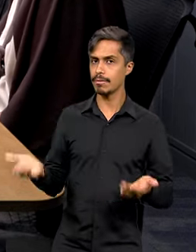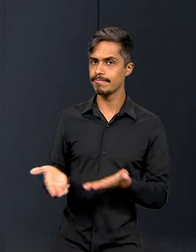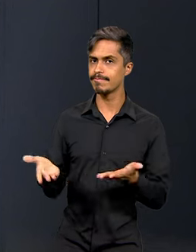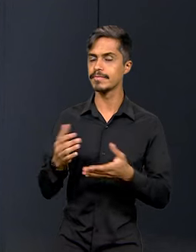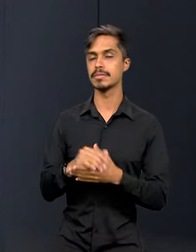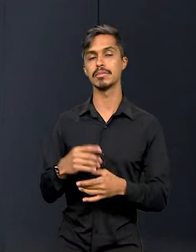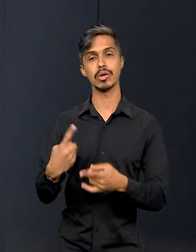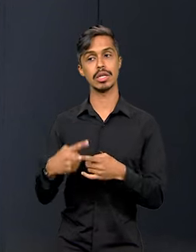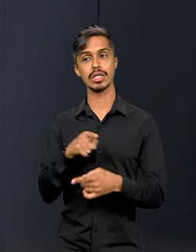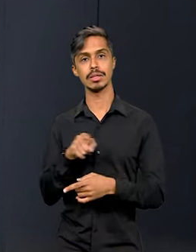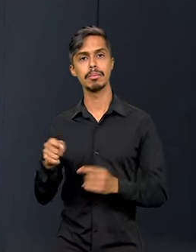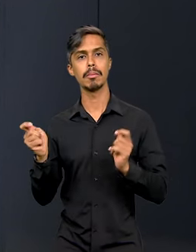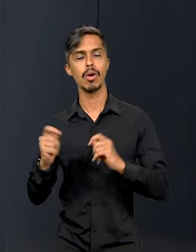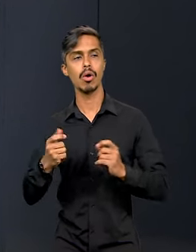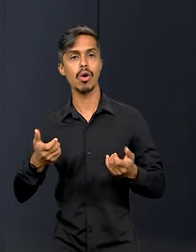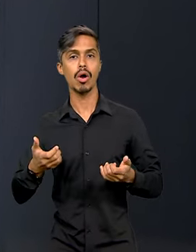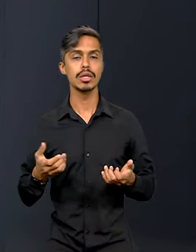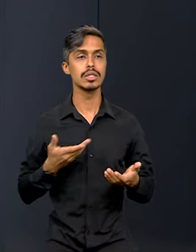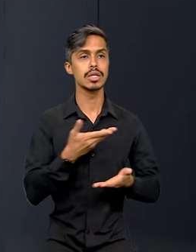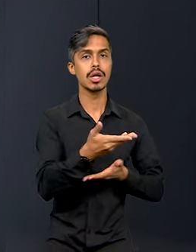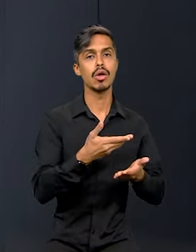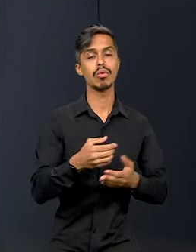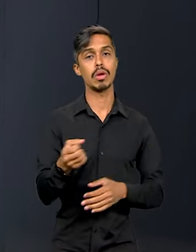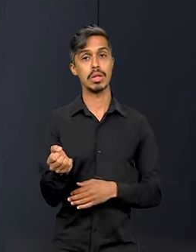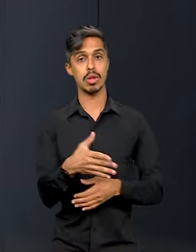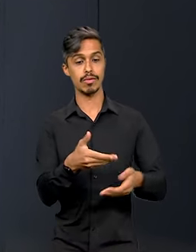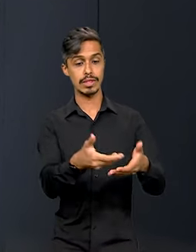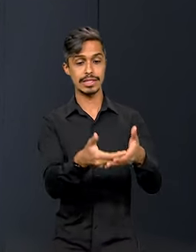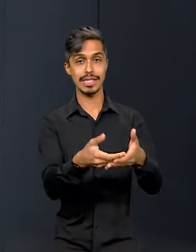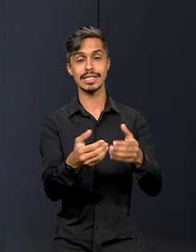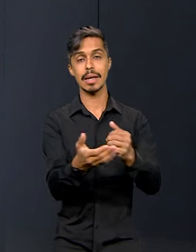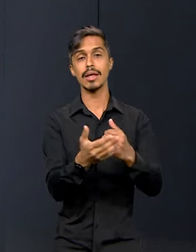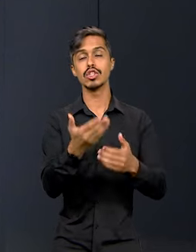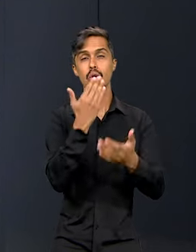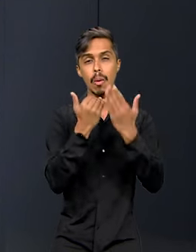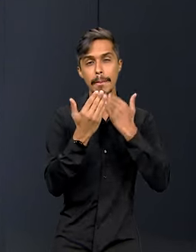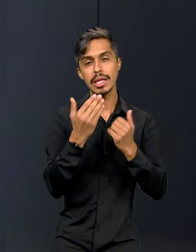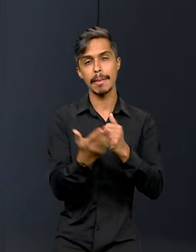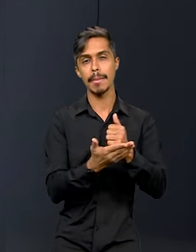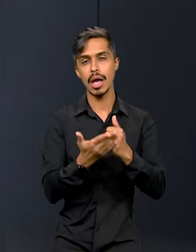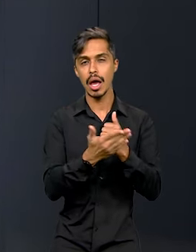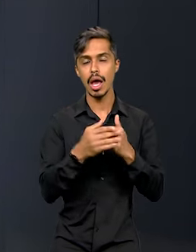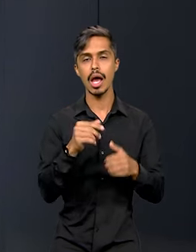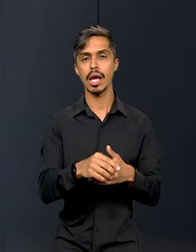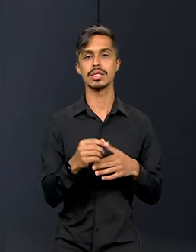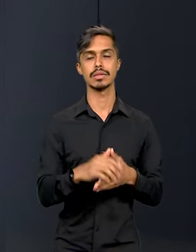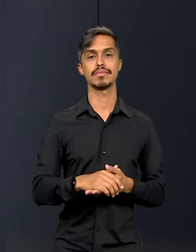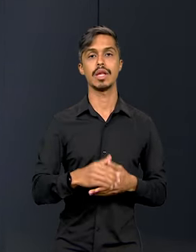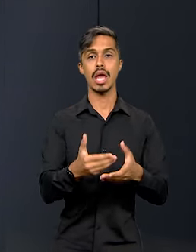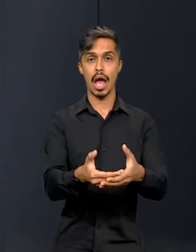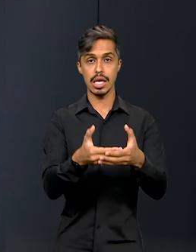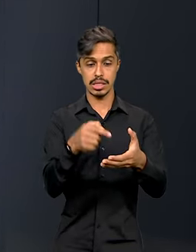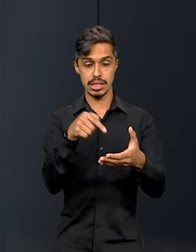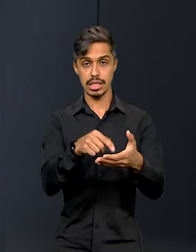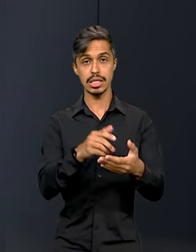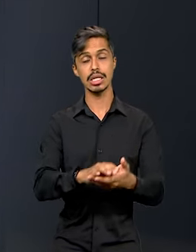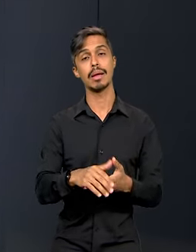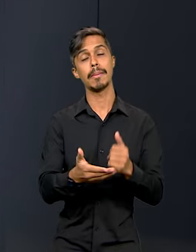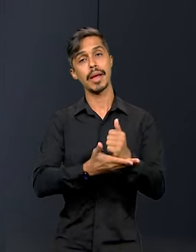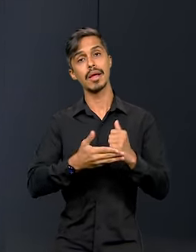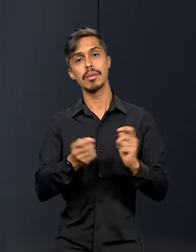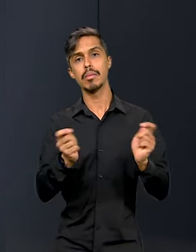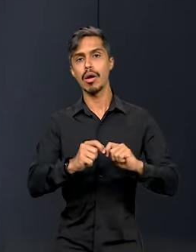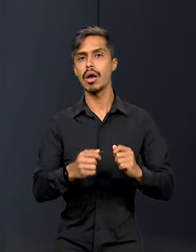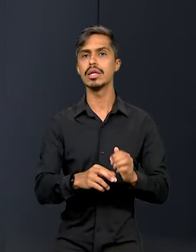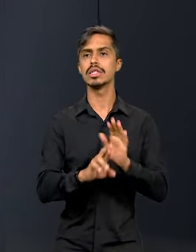possam dialogar com a nossa nova cesta básica para que cada vez mais a nossa nova cesta básica seja uma referência pros